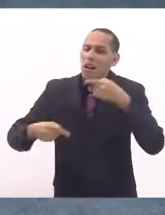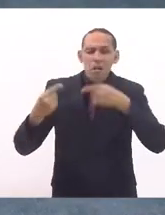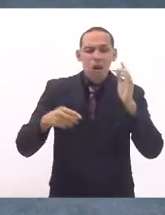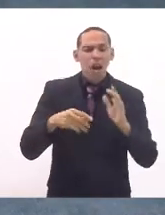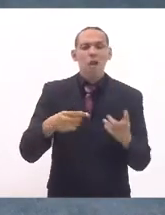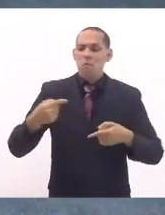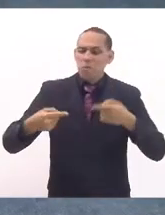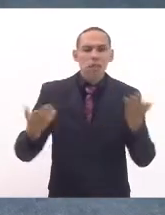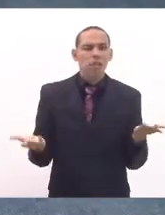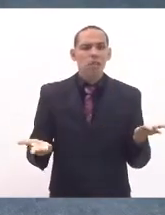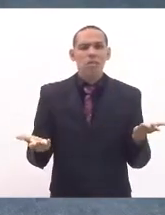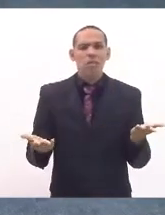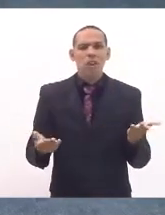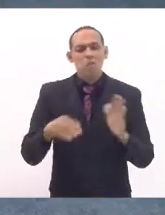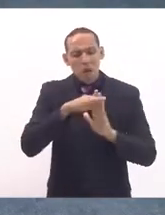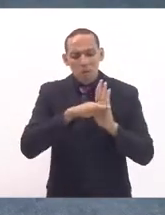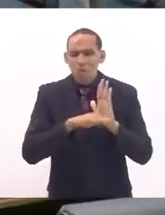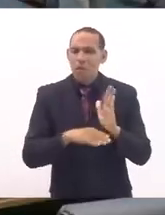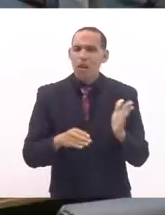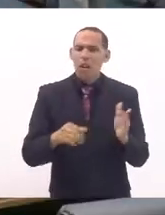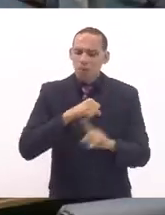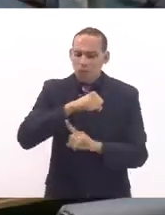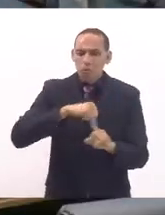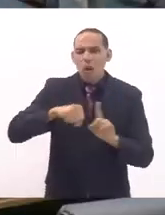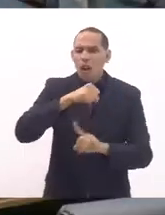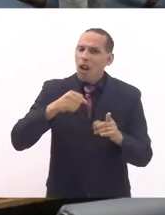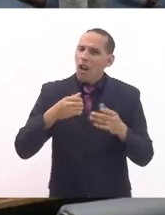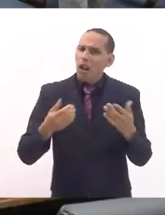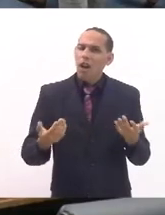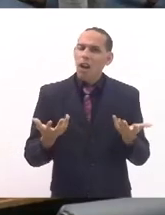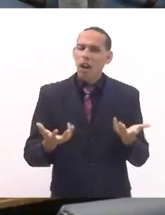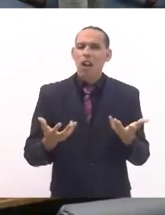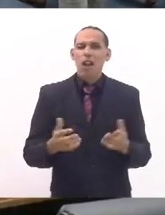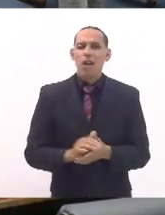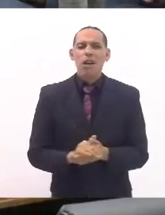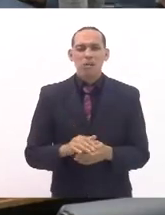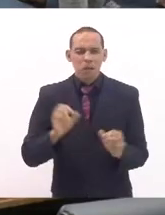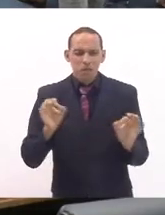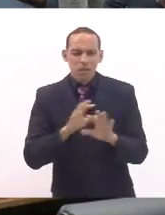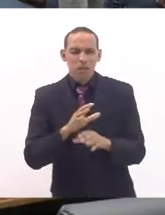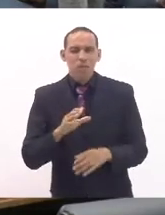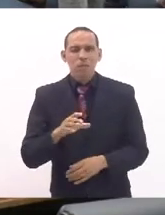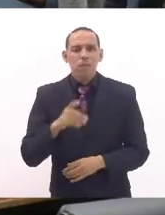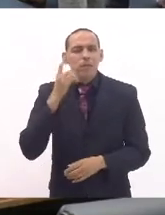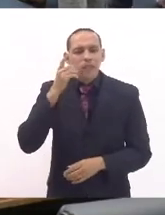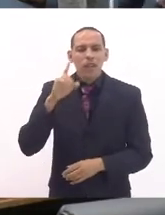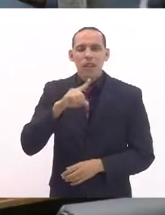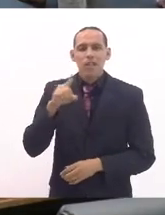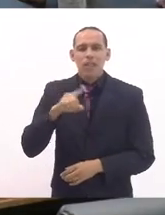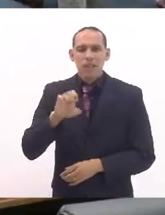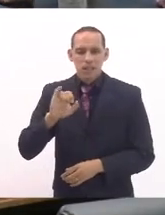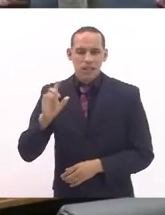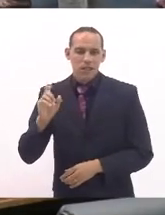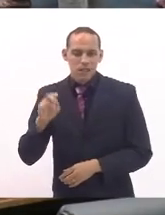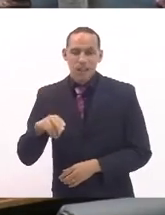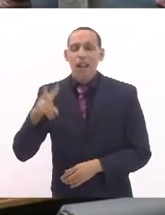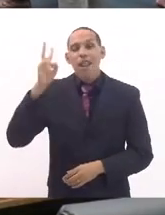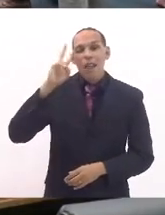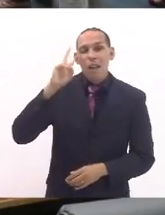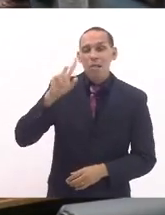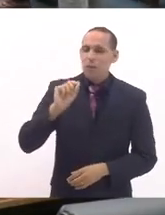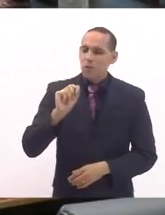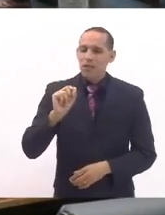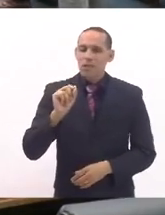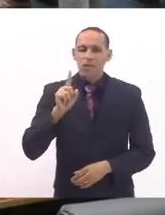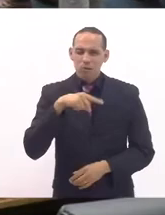programático que a sociedade espera da gente. Senhor presidente, para concluir... Pois não, deputada Zeidan. Eu gostaria de lembrar que, para mim, eu